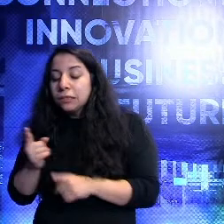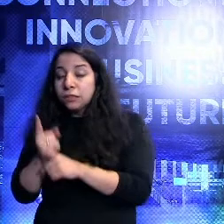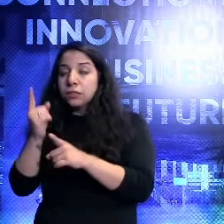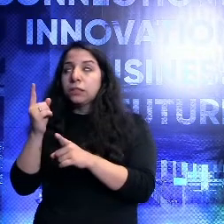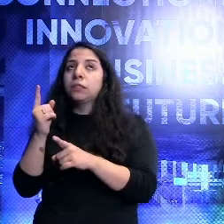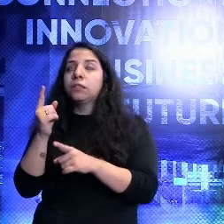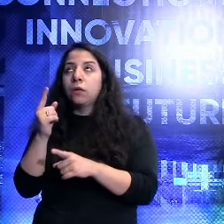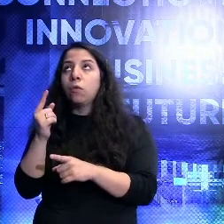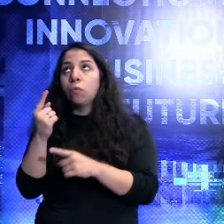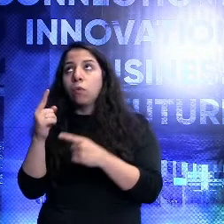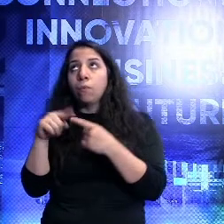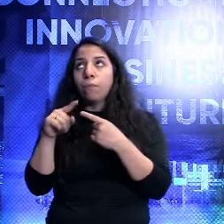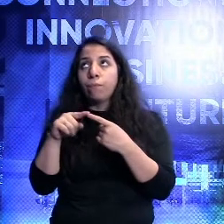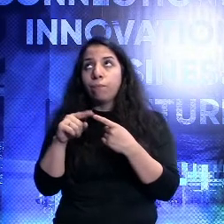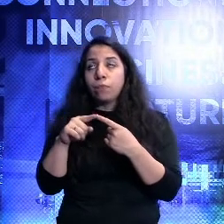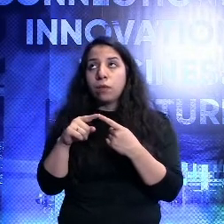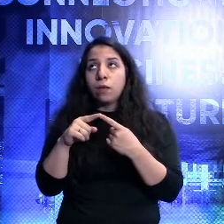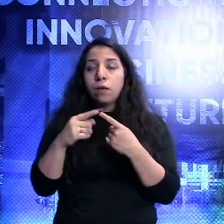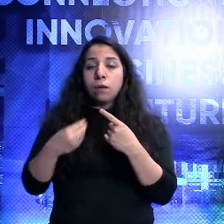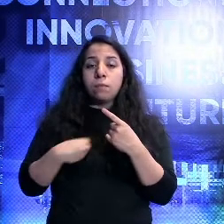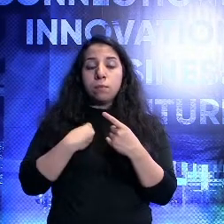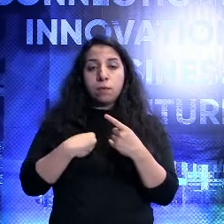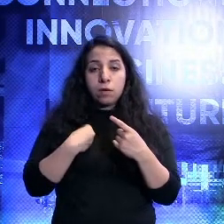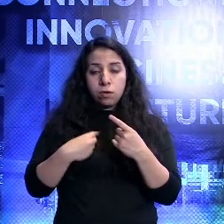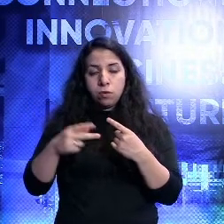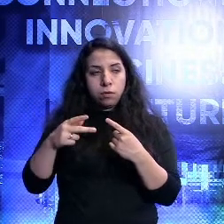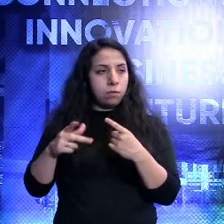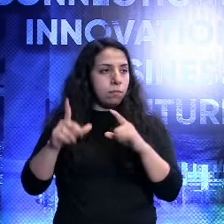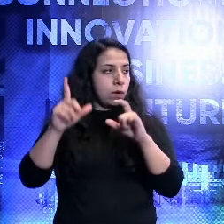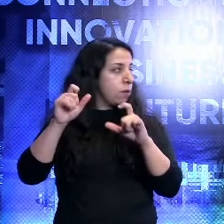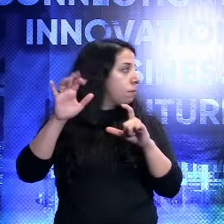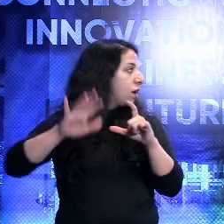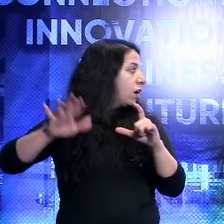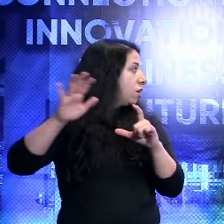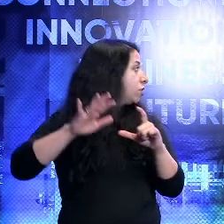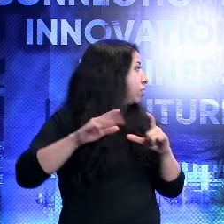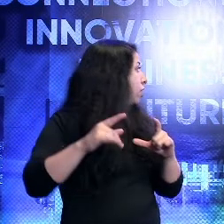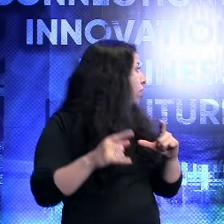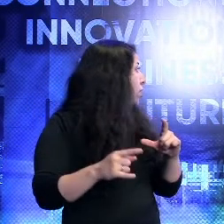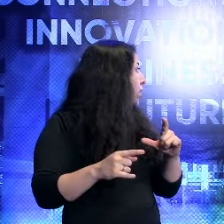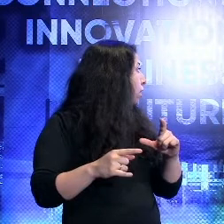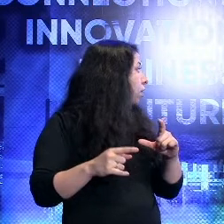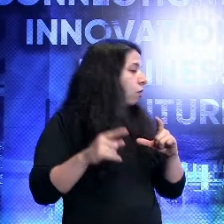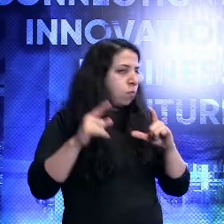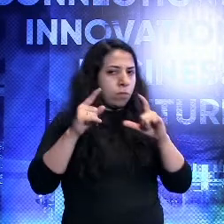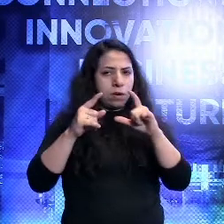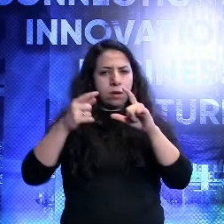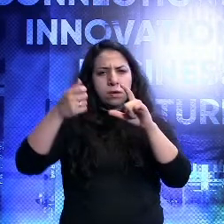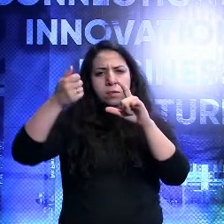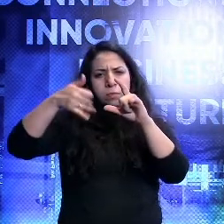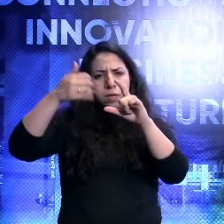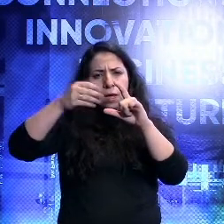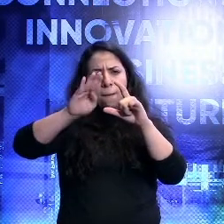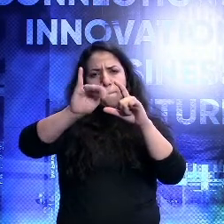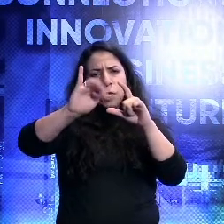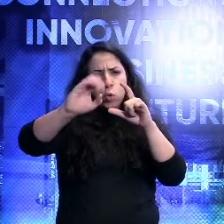Então, eu tenho, veja aqui a presença dos atributos. Eu tenho uma imagem, eu tenho uma microbio, né? Eu tenho as frustrações